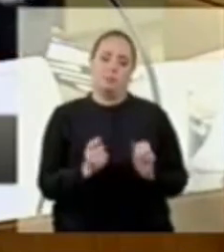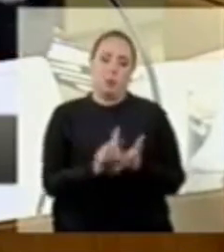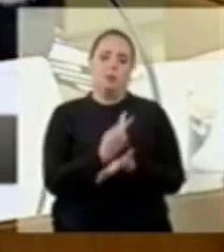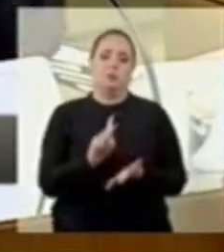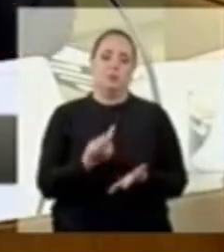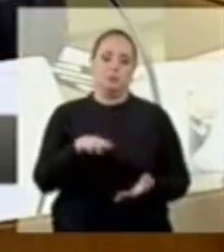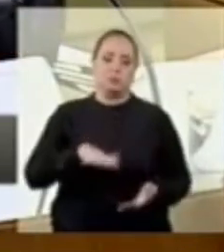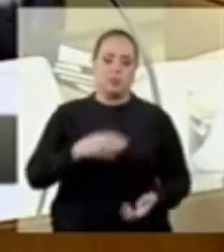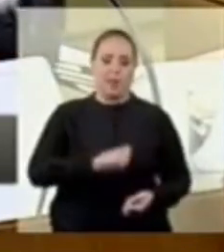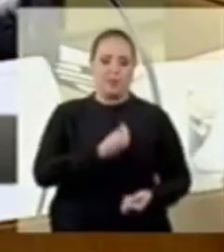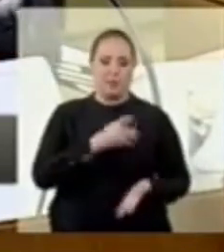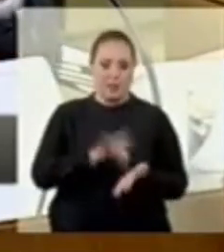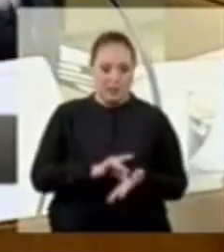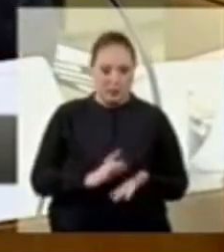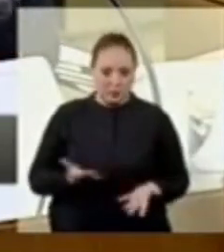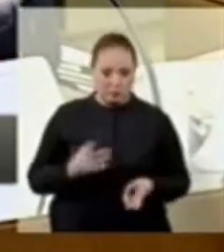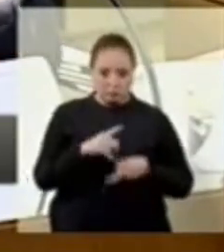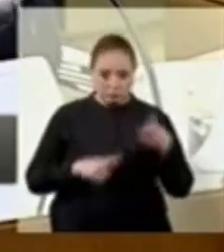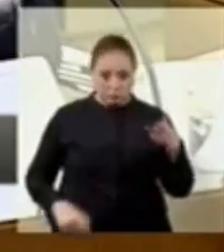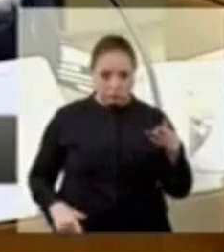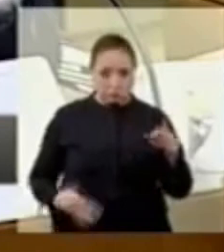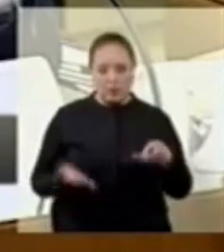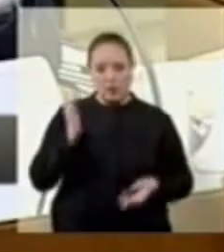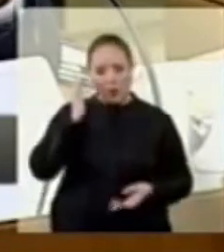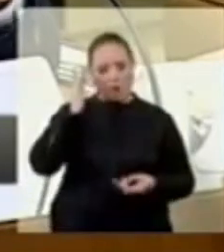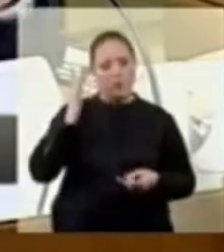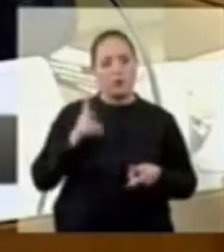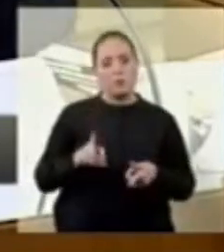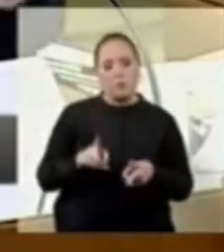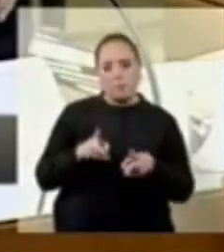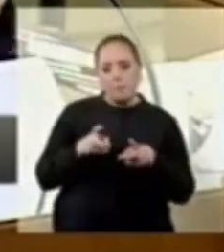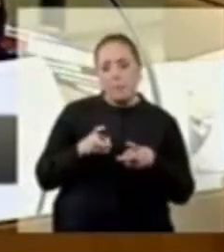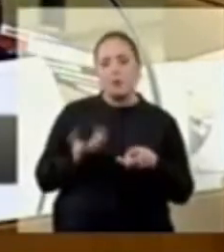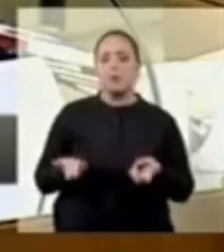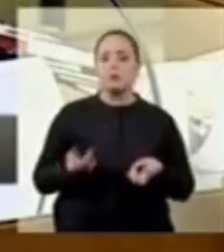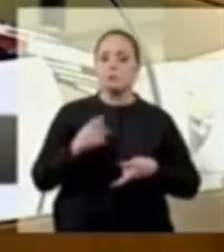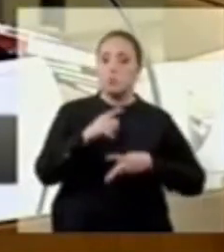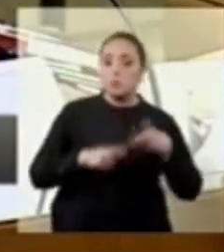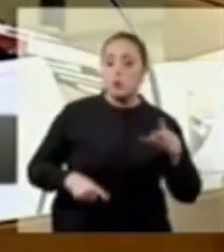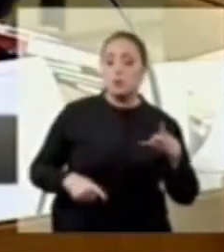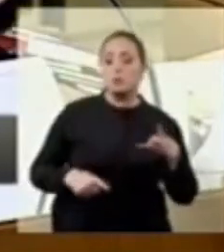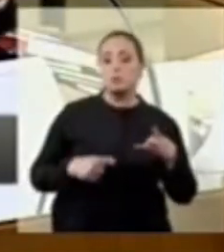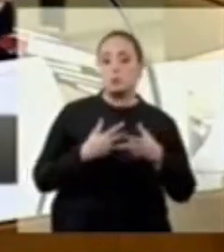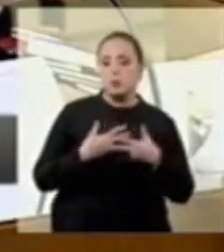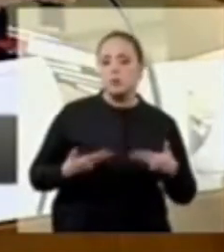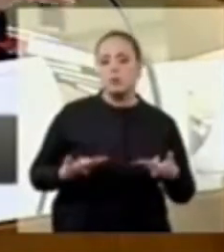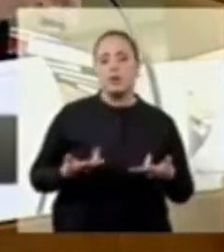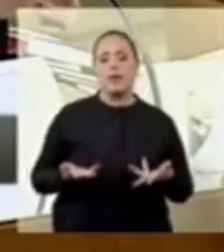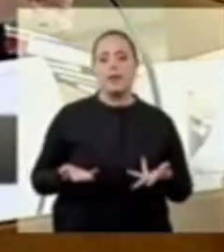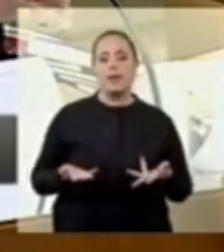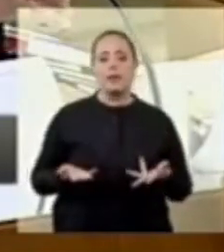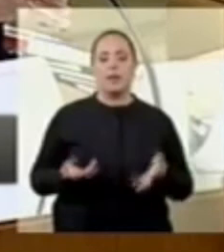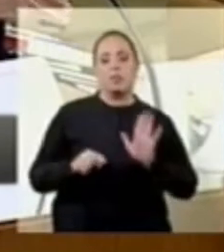e é muito fácil identificar pelo menos três impactos devastadoramente